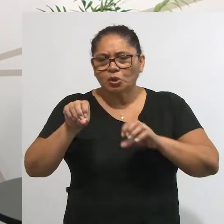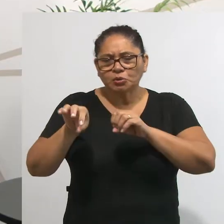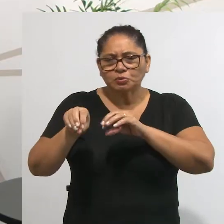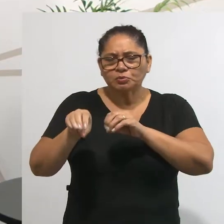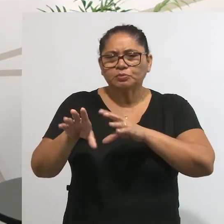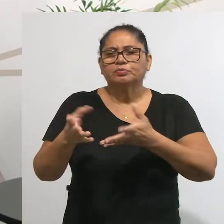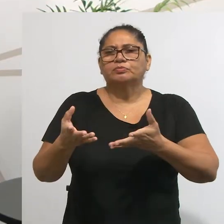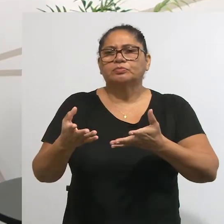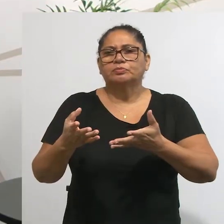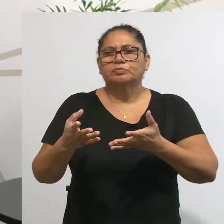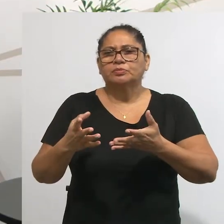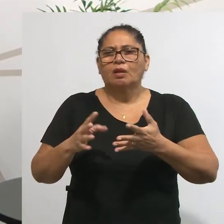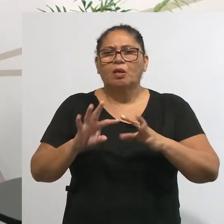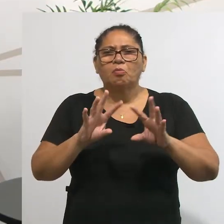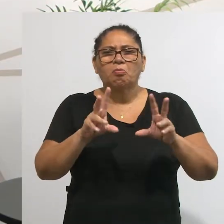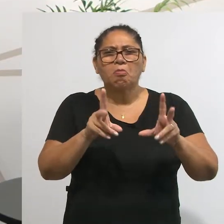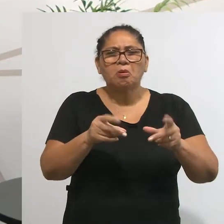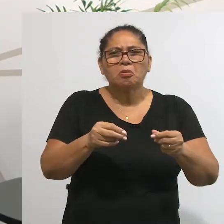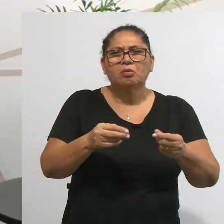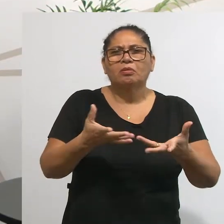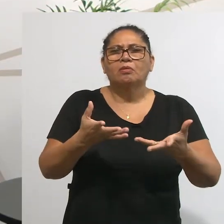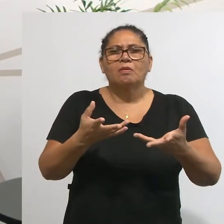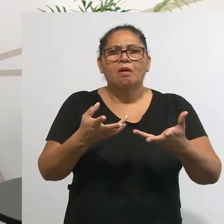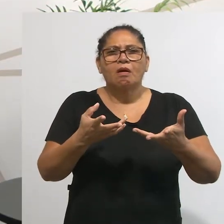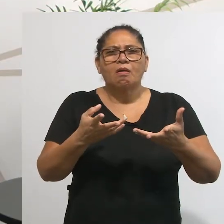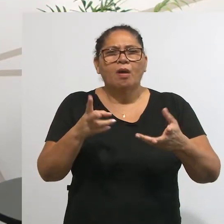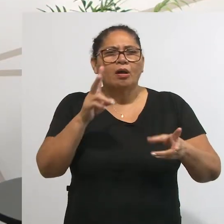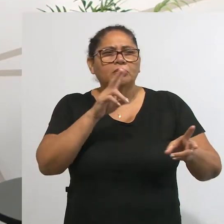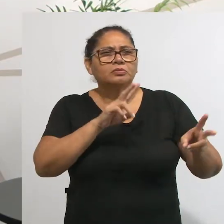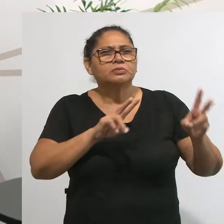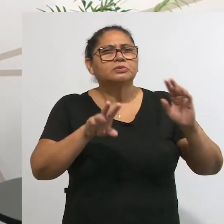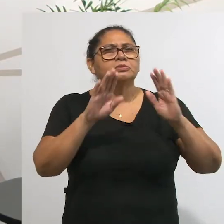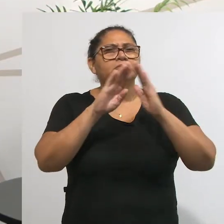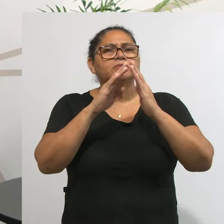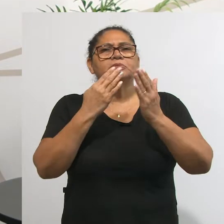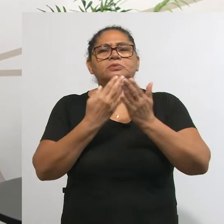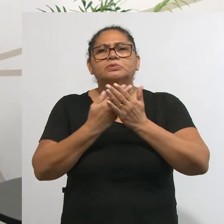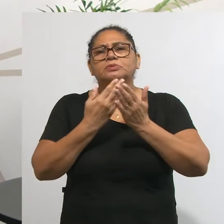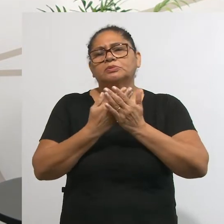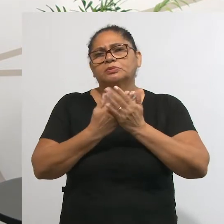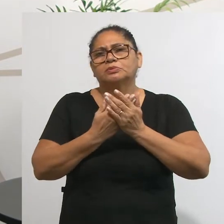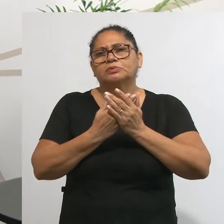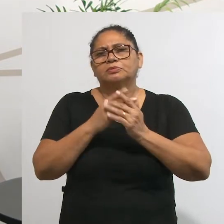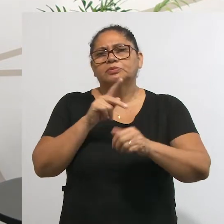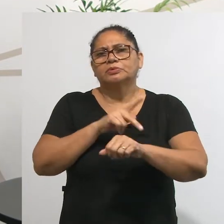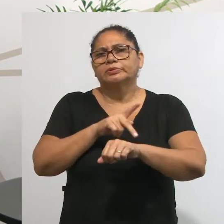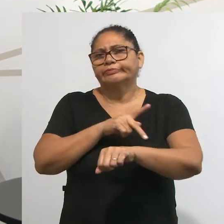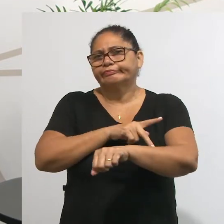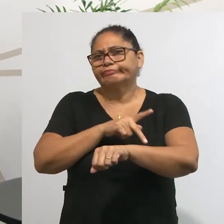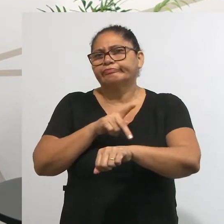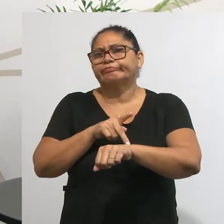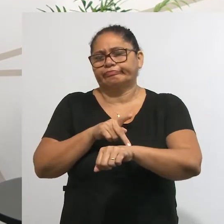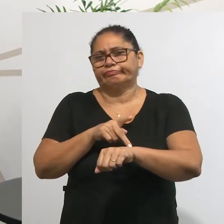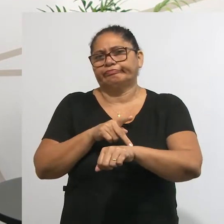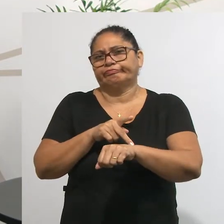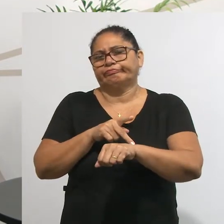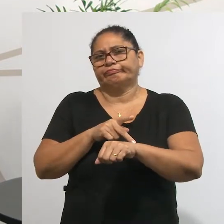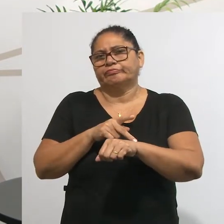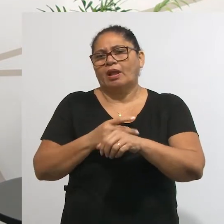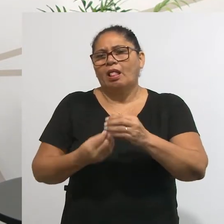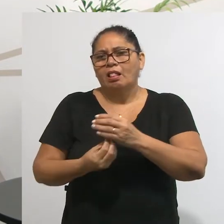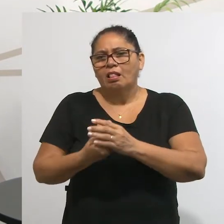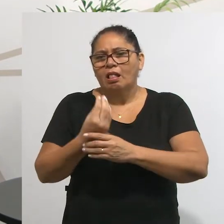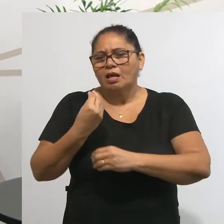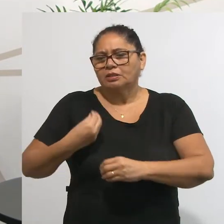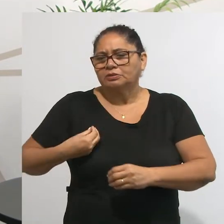educador que foi muito mais do que essa visão da educação escolar, porque a pedagogia dele nasce nesse contexto